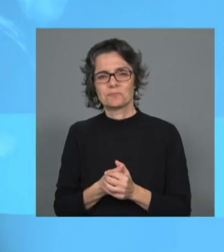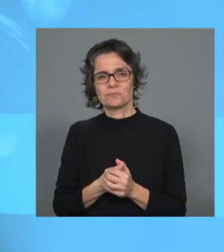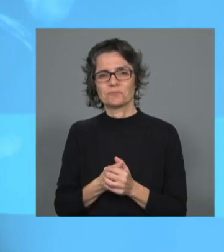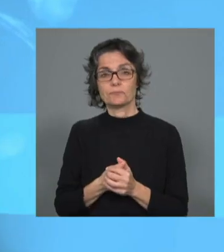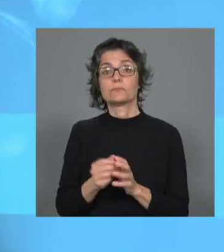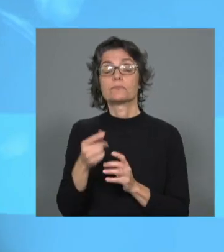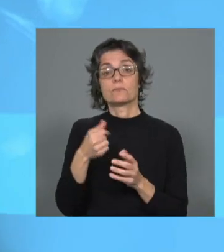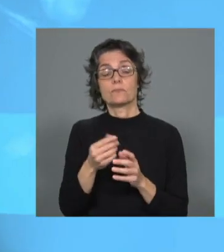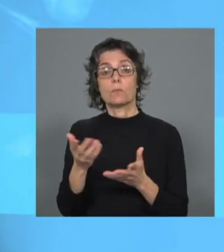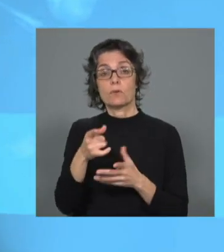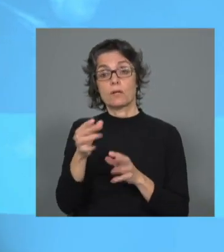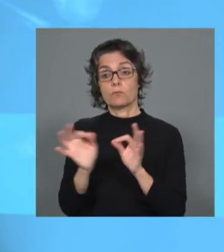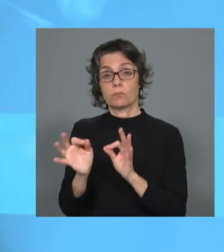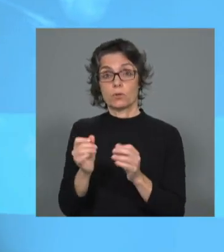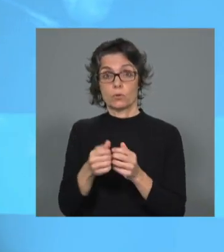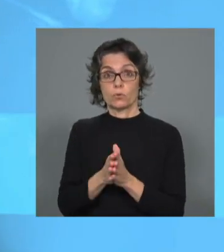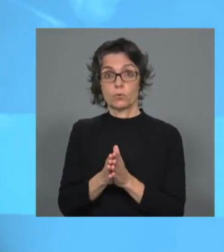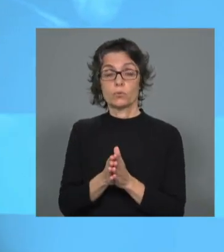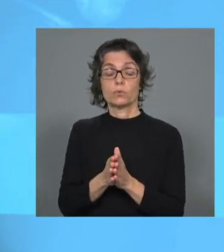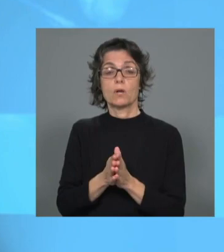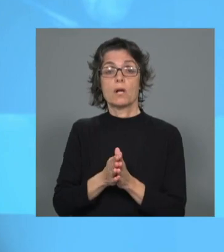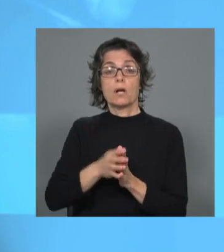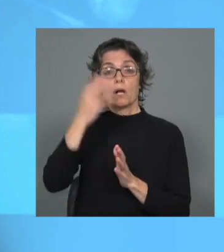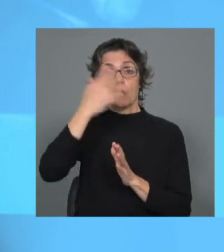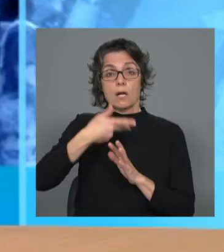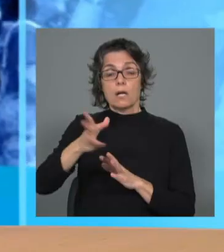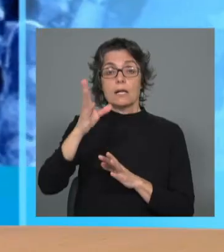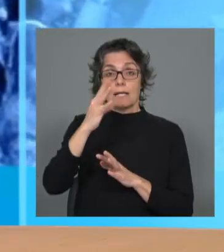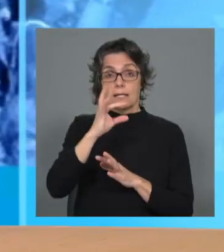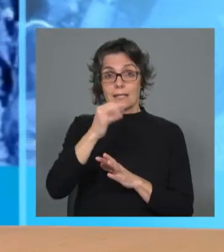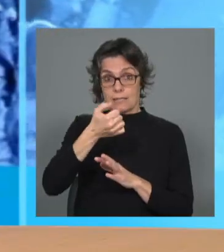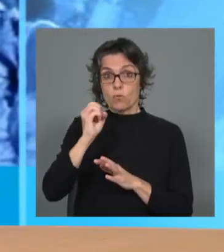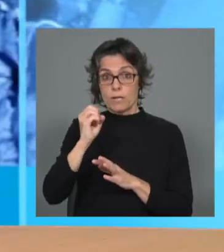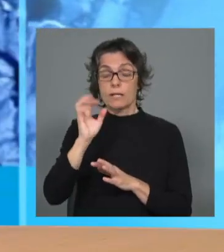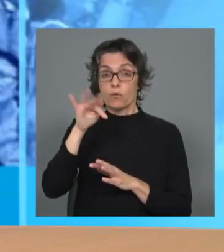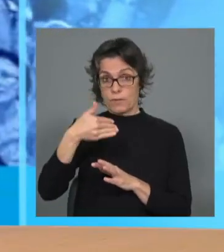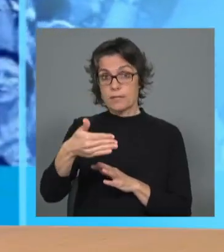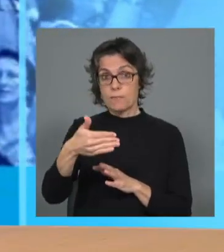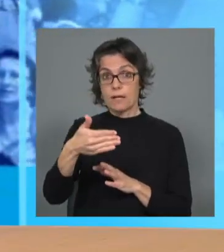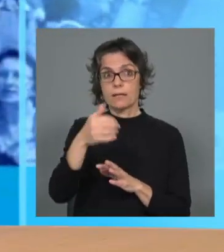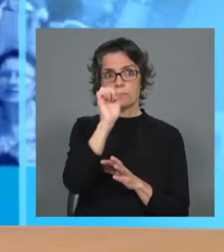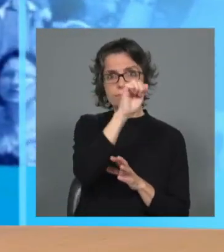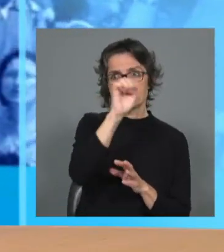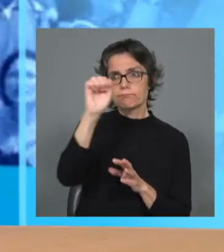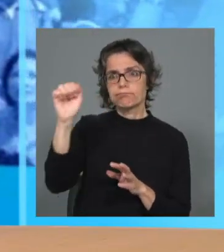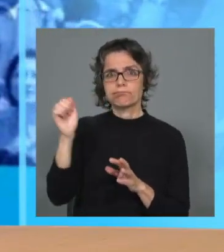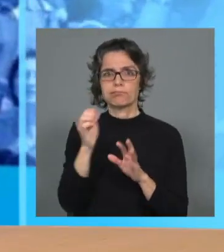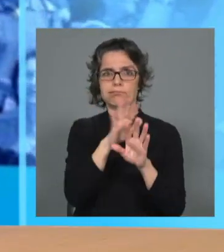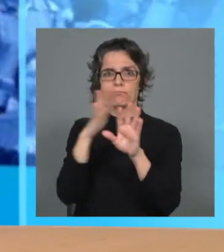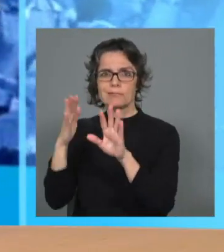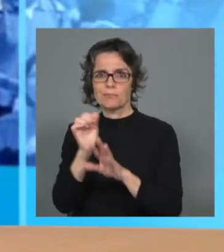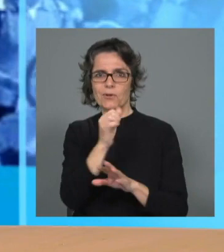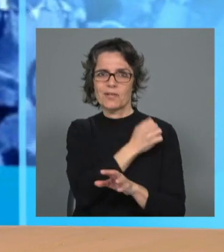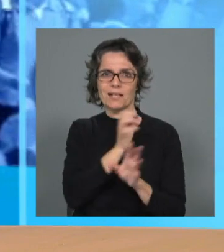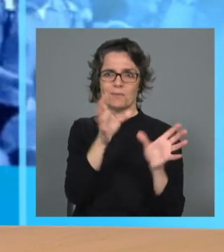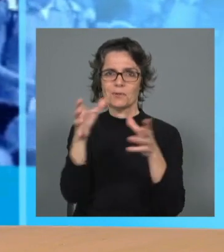planeamento para, ao longo dos 50 dias, aos fins de semana, acredito, ao domingo, sim, estar em cada comunidade. Exatamente. Este ano